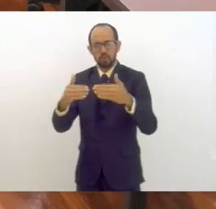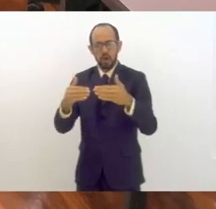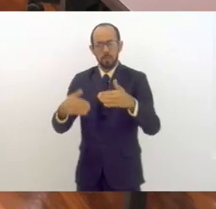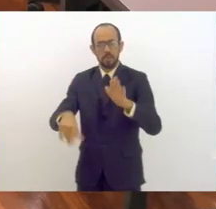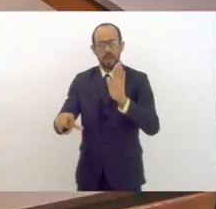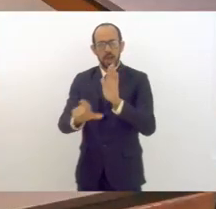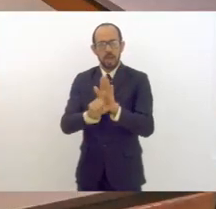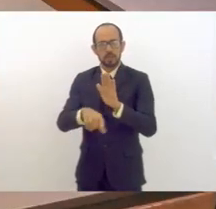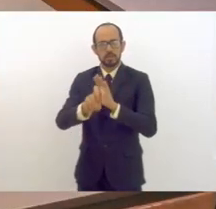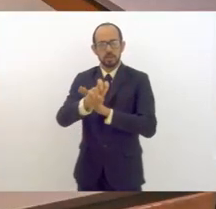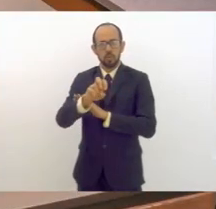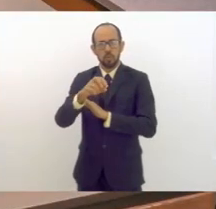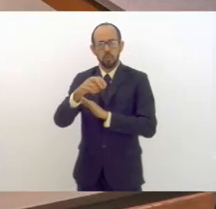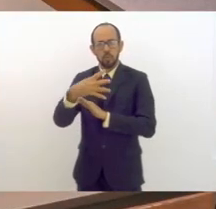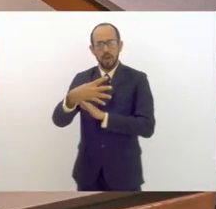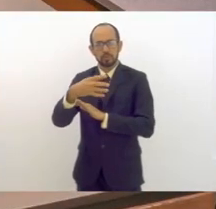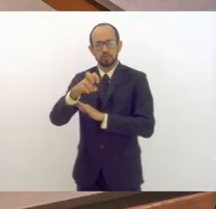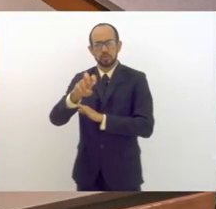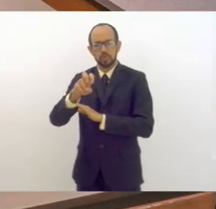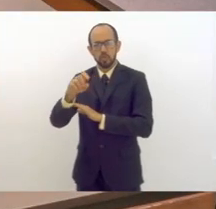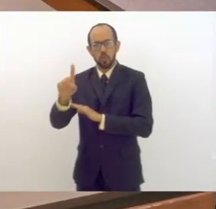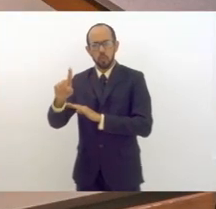de